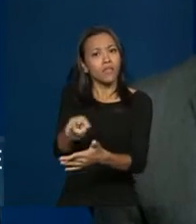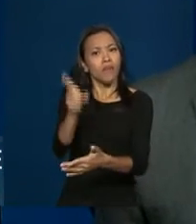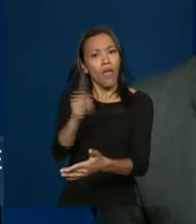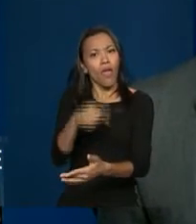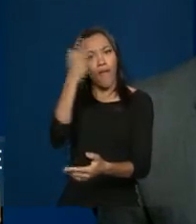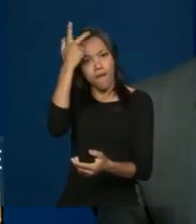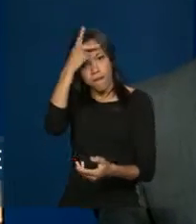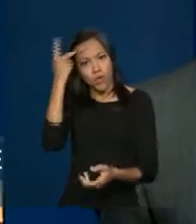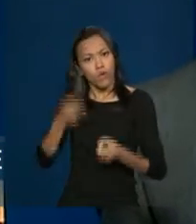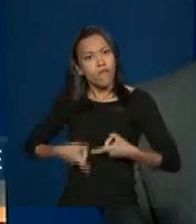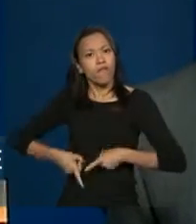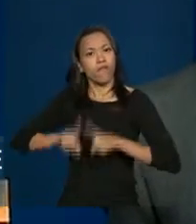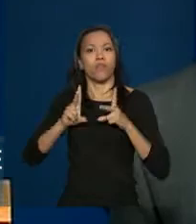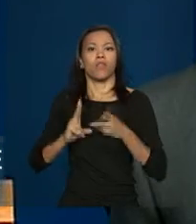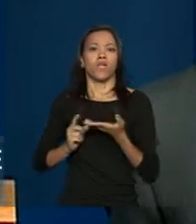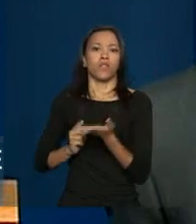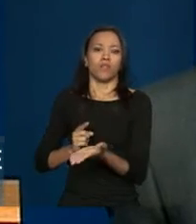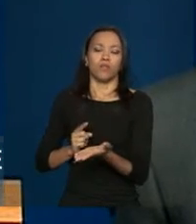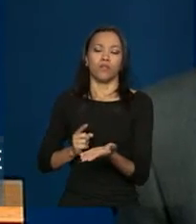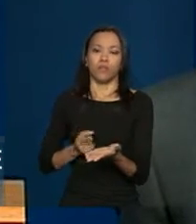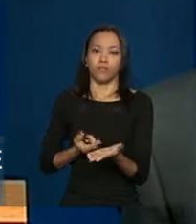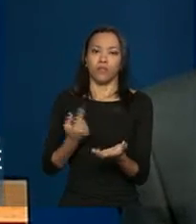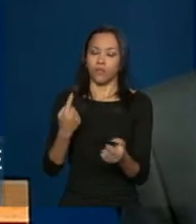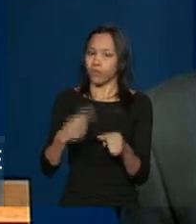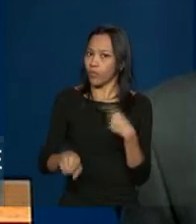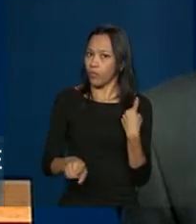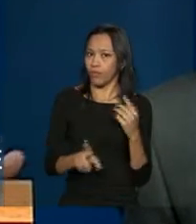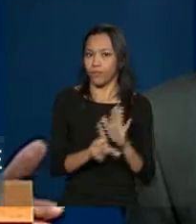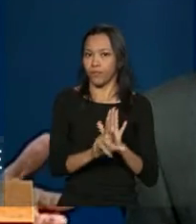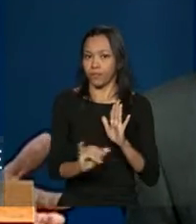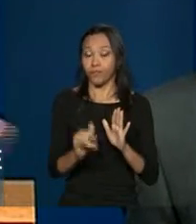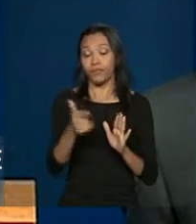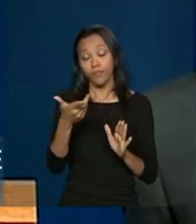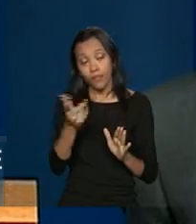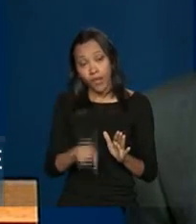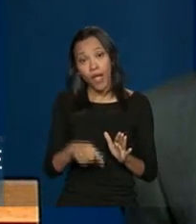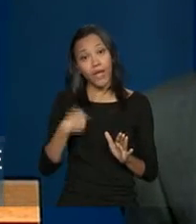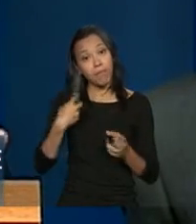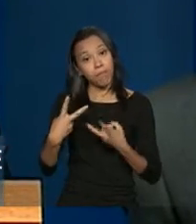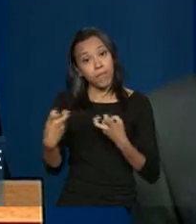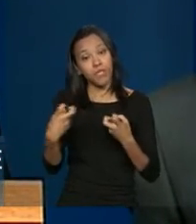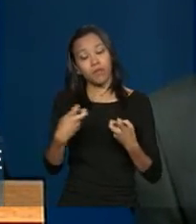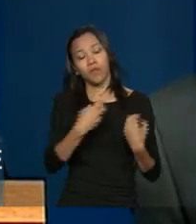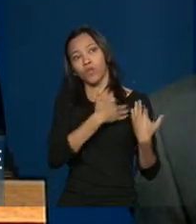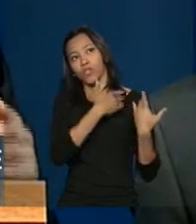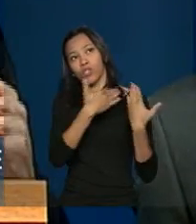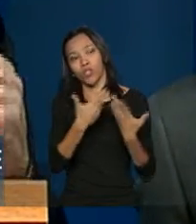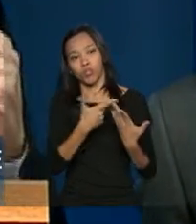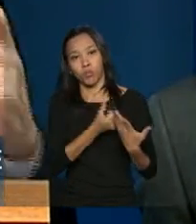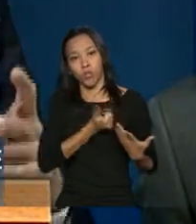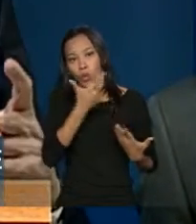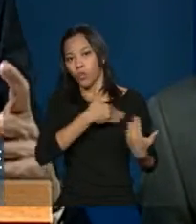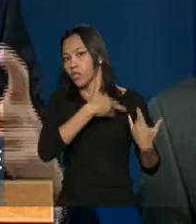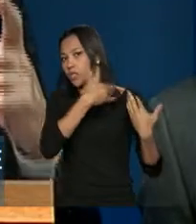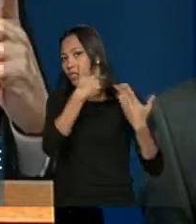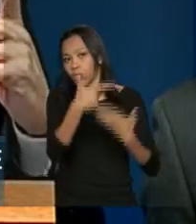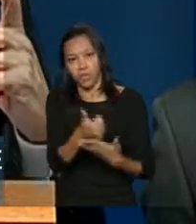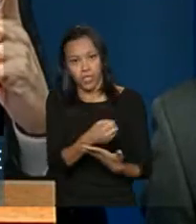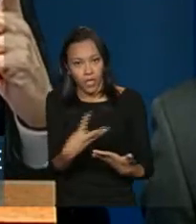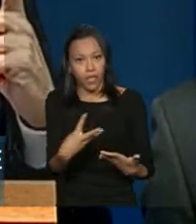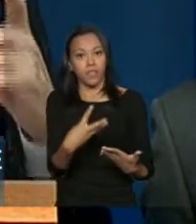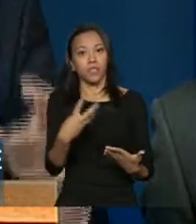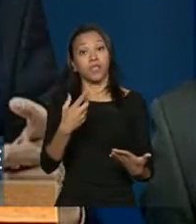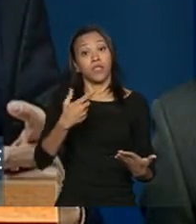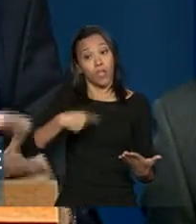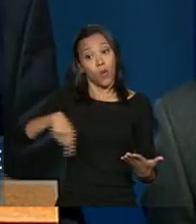E é isso que se verificou, é o que tudo indica que é isso que se verificou de 2012 para 2013, um aumento da confiabilidade dos